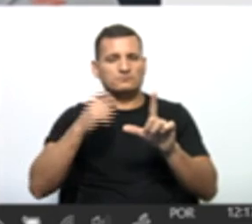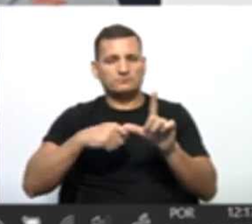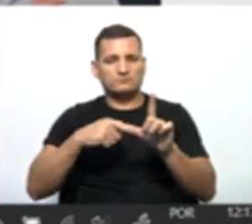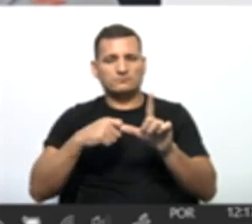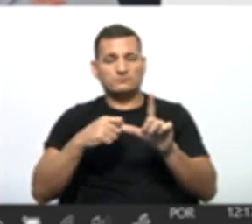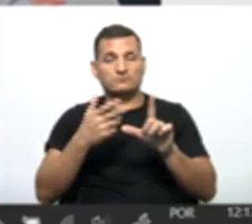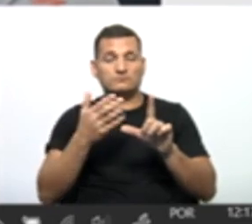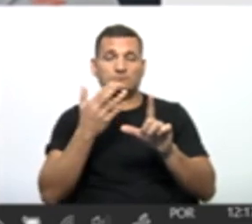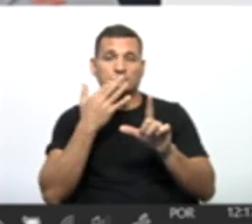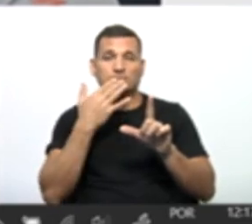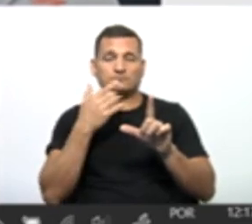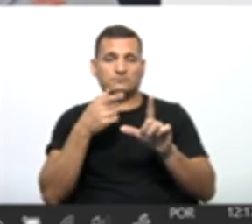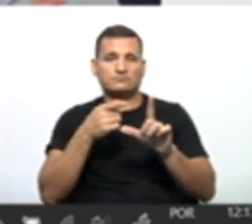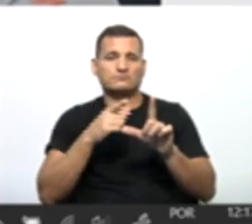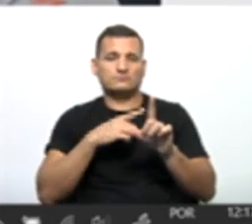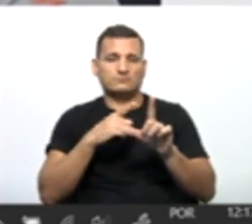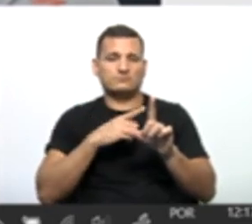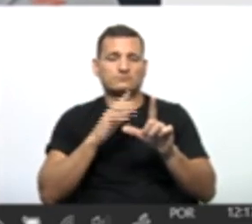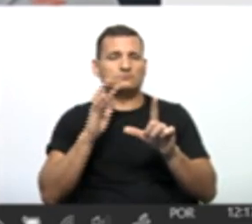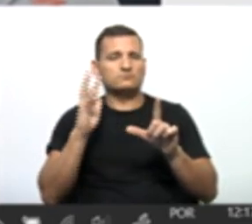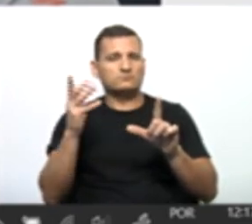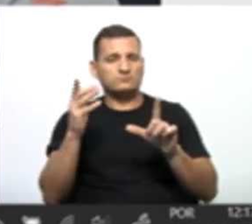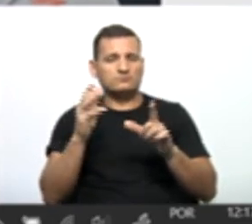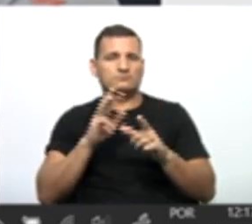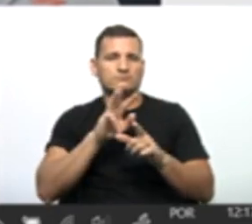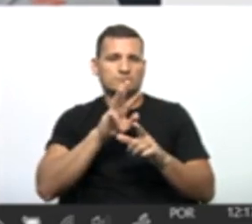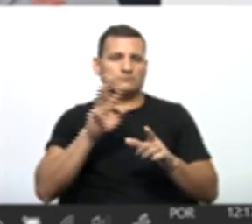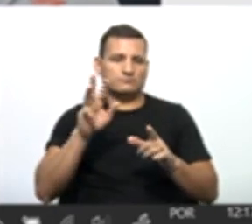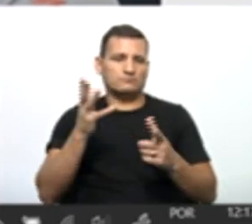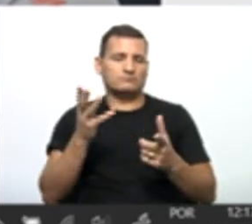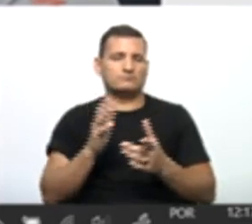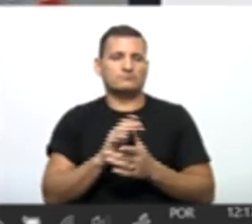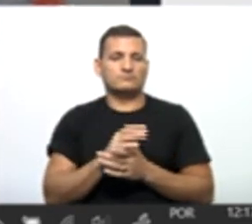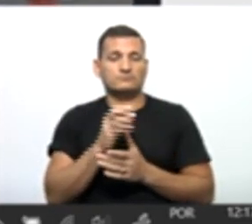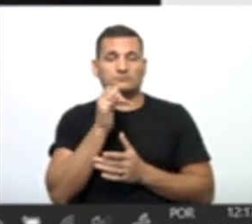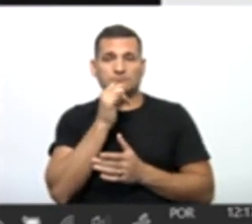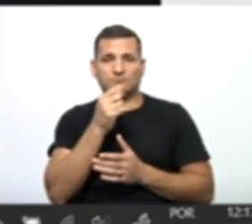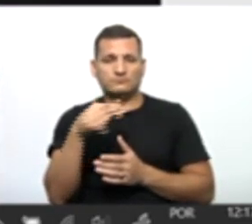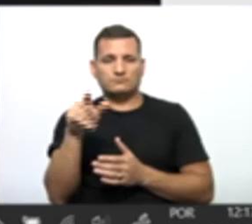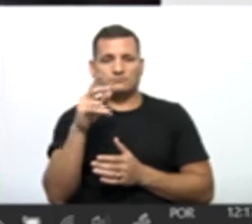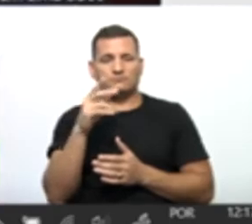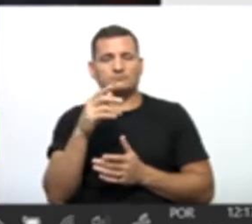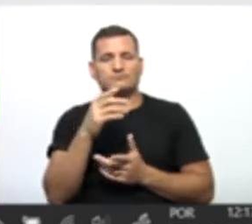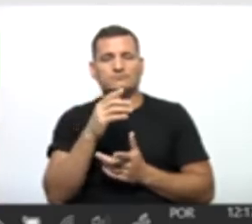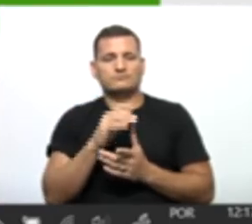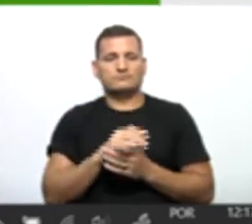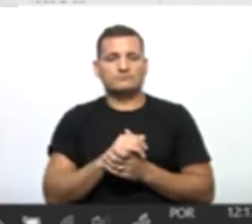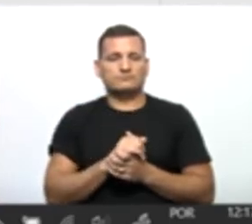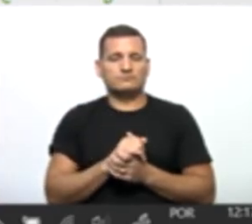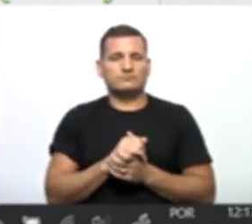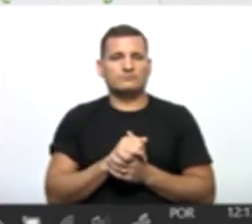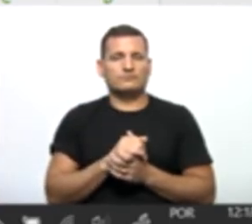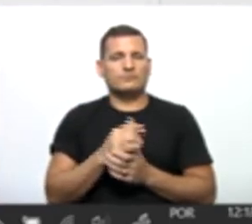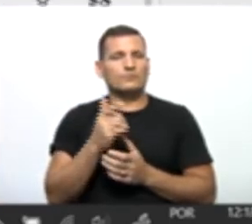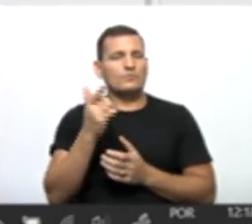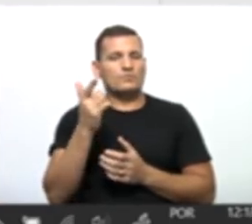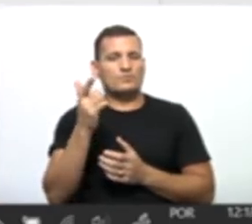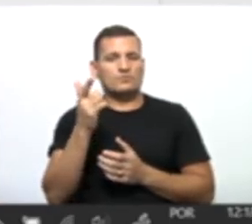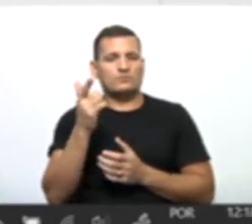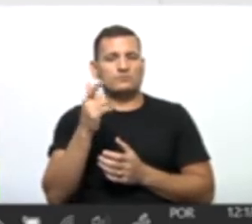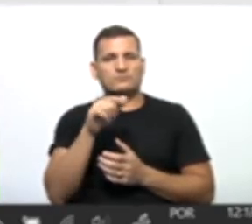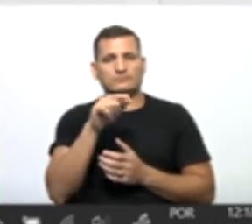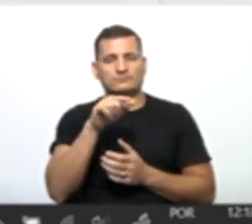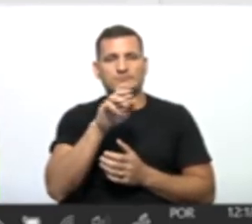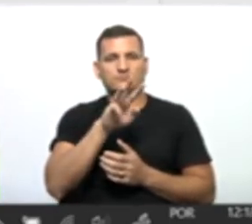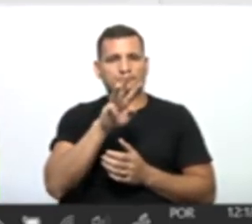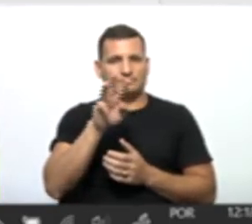que predomina em todos os sites. Então, em todo site, se você for para uma página específica aqui do Globo Esporte,